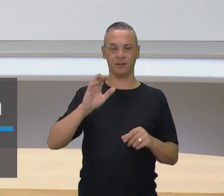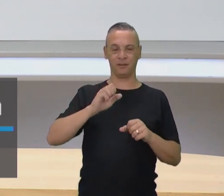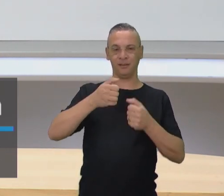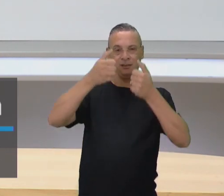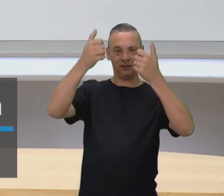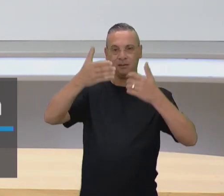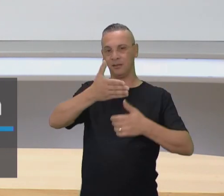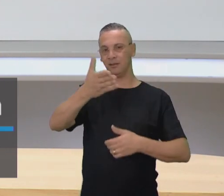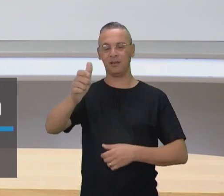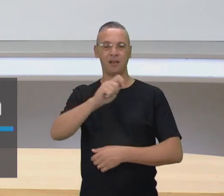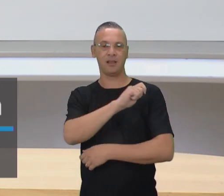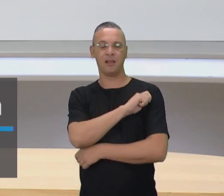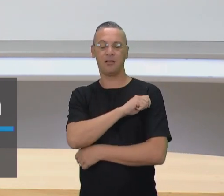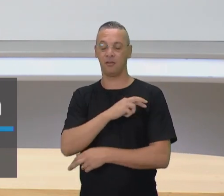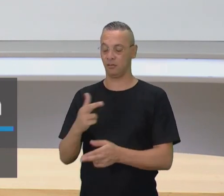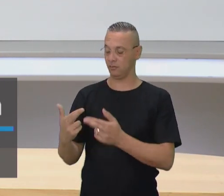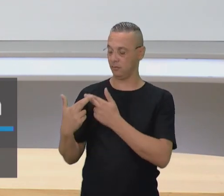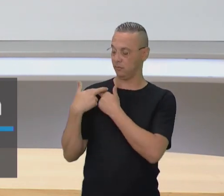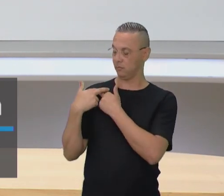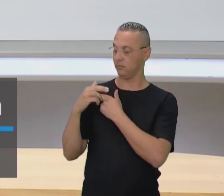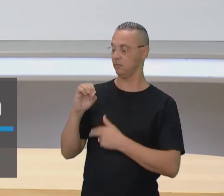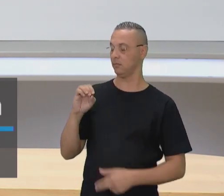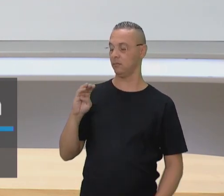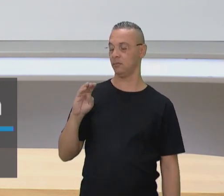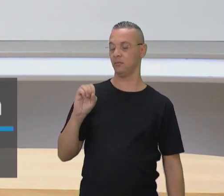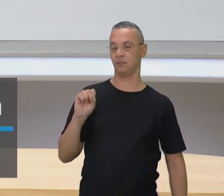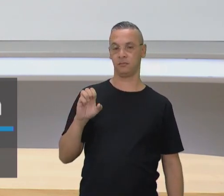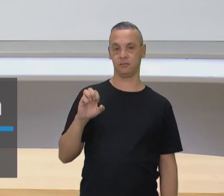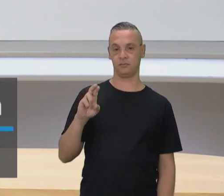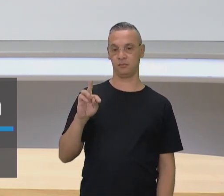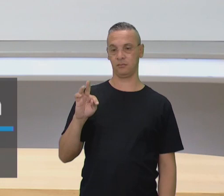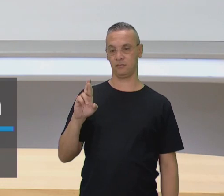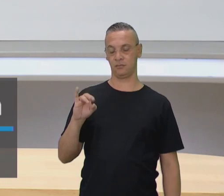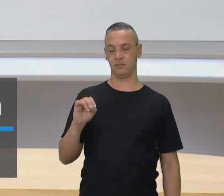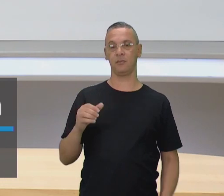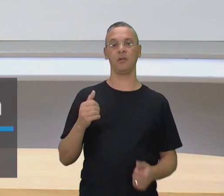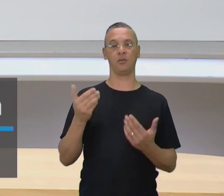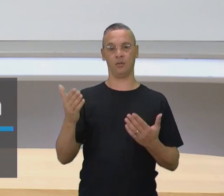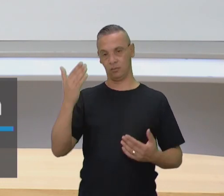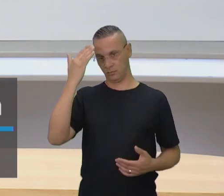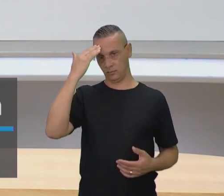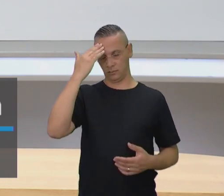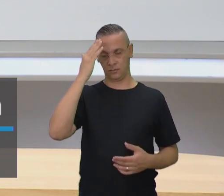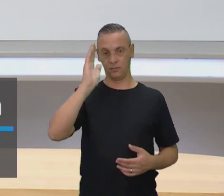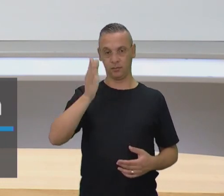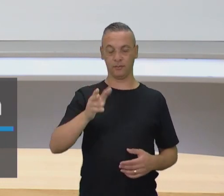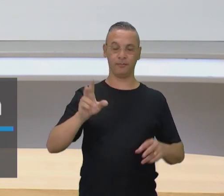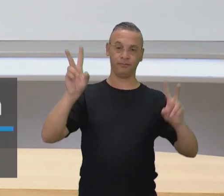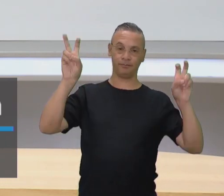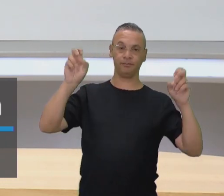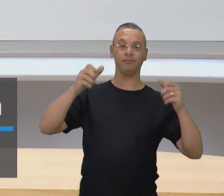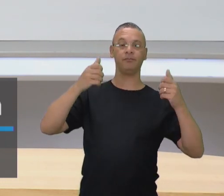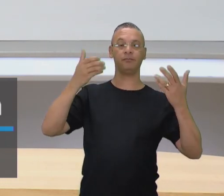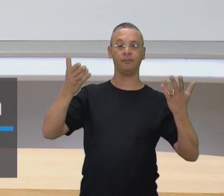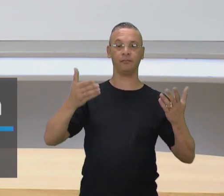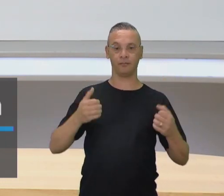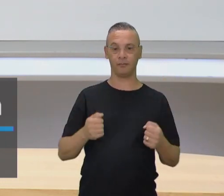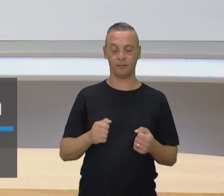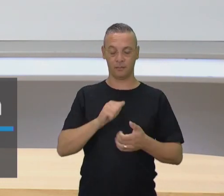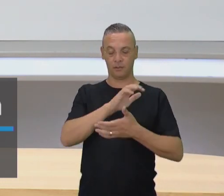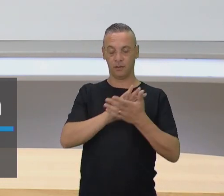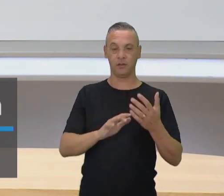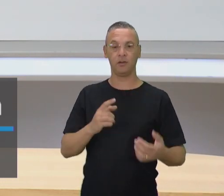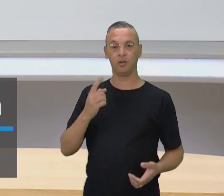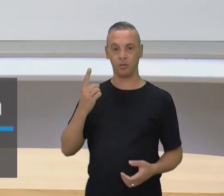aqui para os estudantes qual é o papel do observatório e qual é o tema, né, da nossa atividade, da atividade 2. Na atividade 1, a